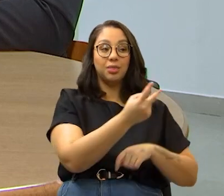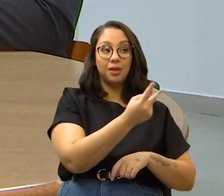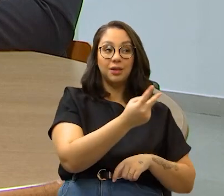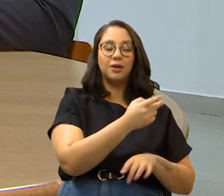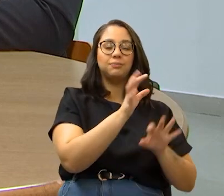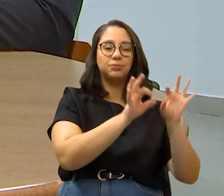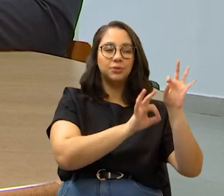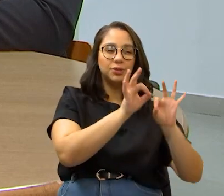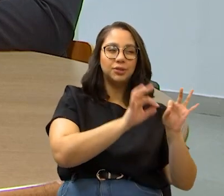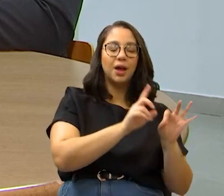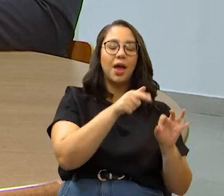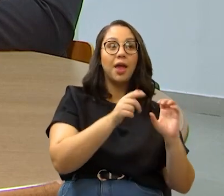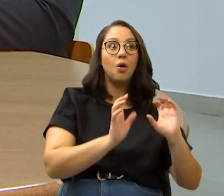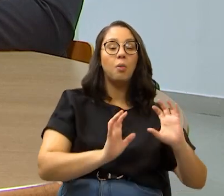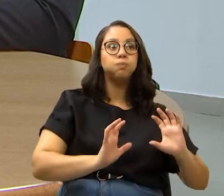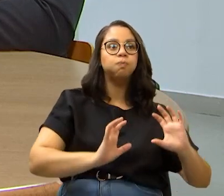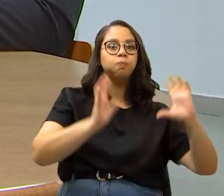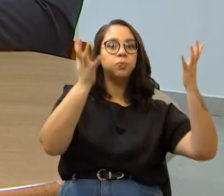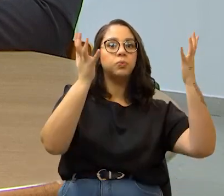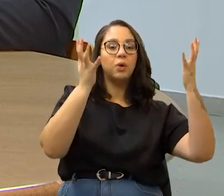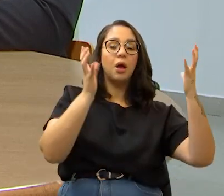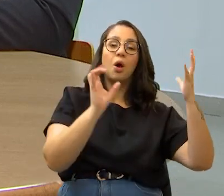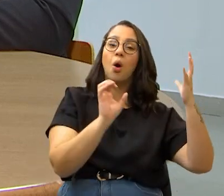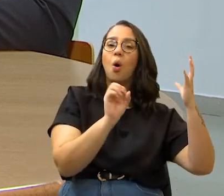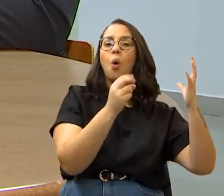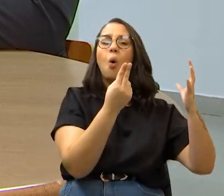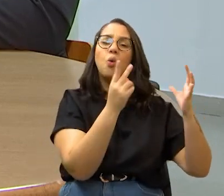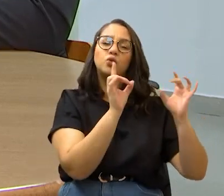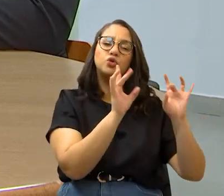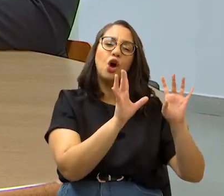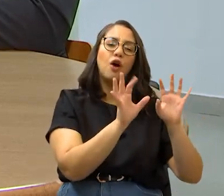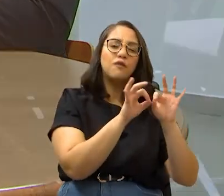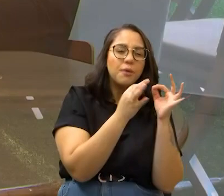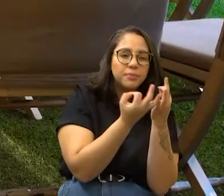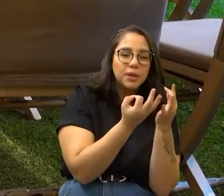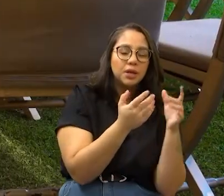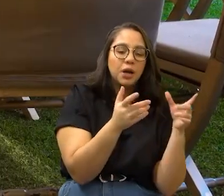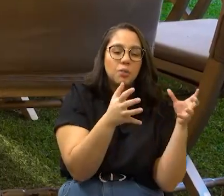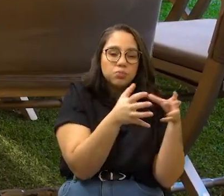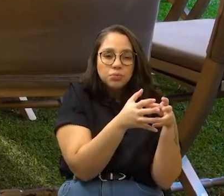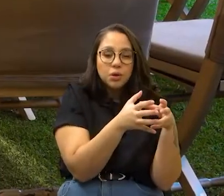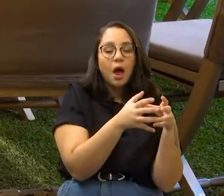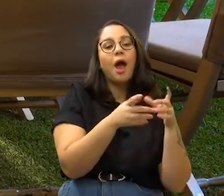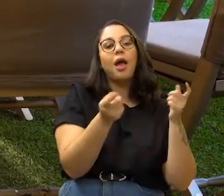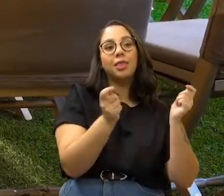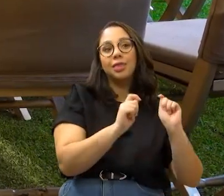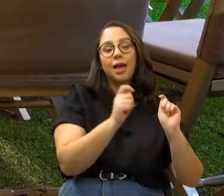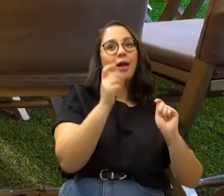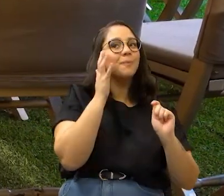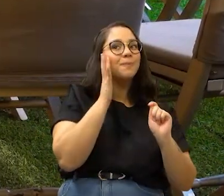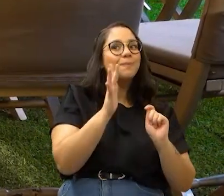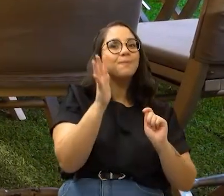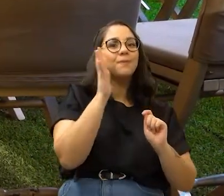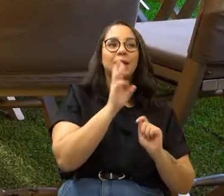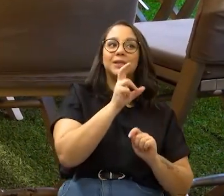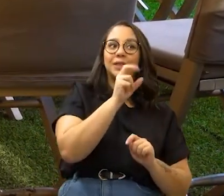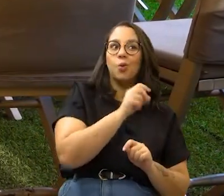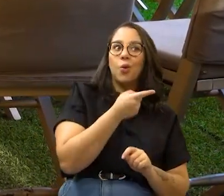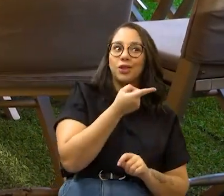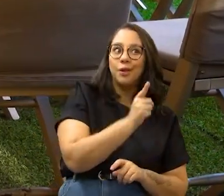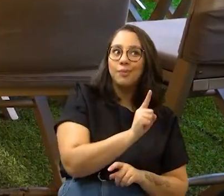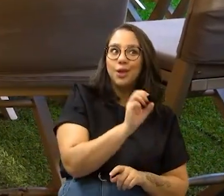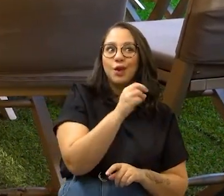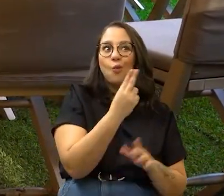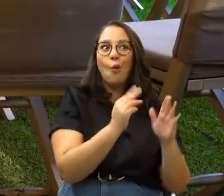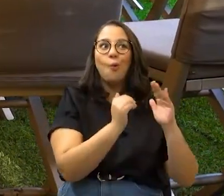vai planejar, né? É um grande evento, é só mais para família, aí que vai poder ver se fica em